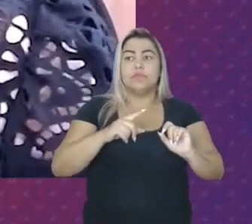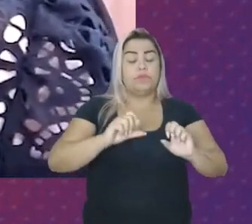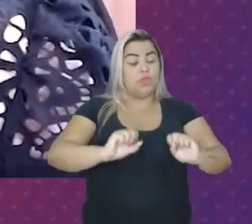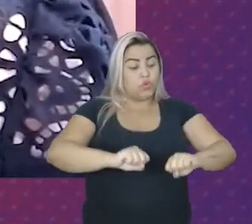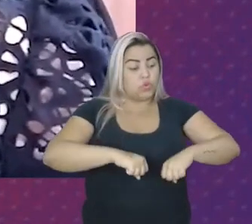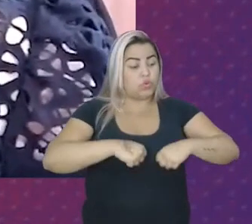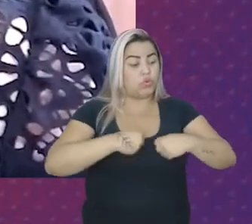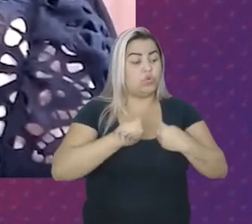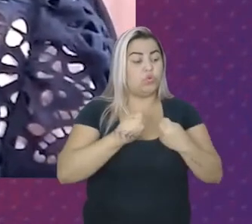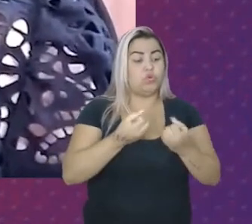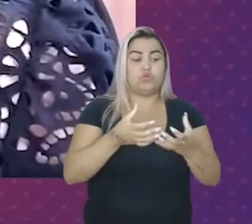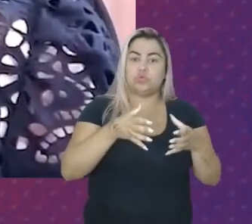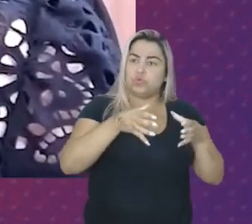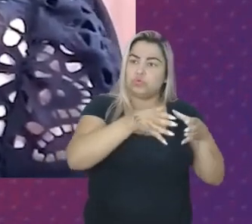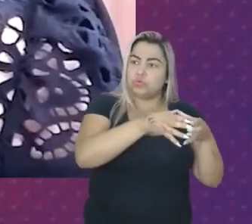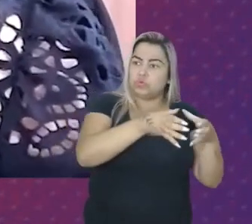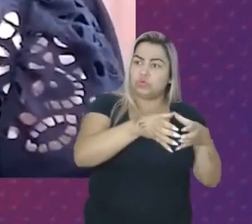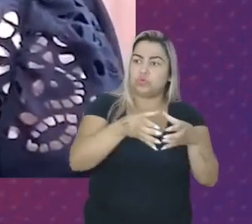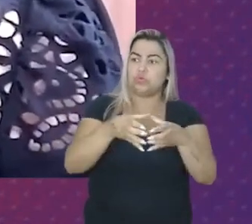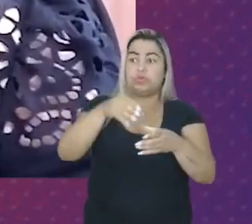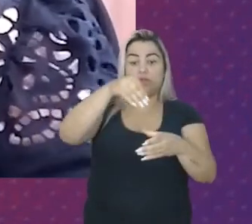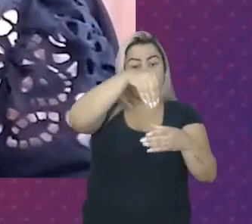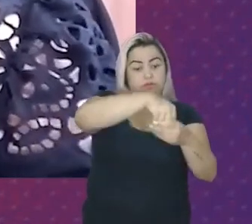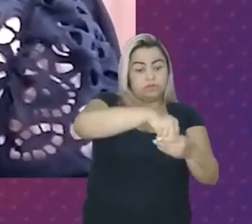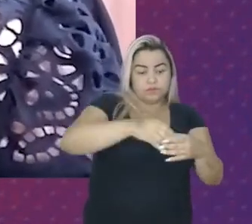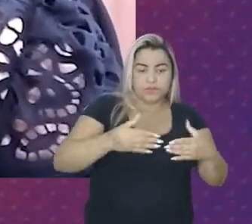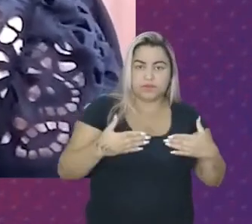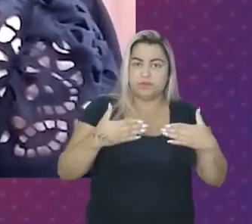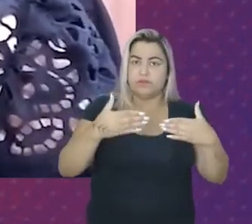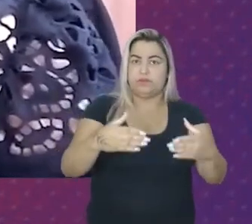esforço coletivo, tanto do Ministério do Trabalho